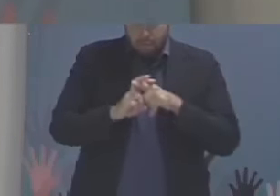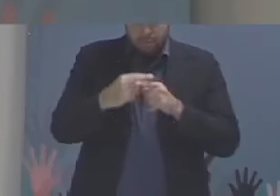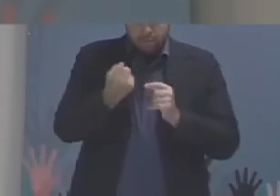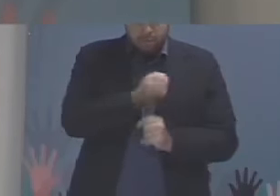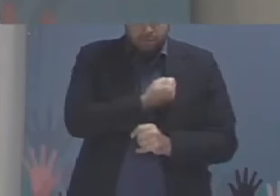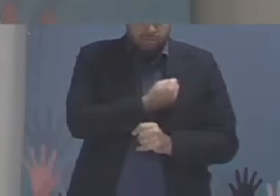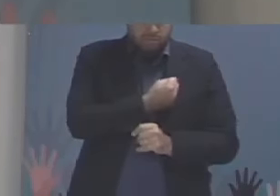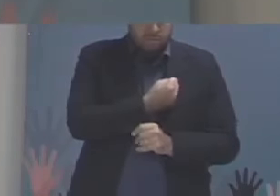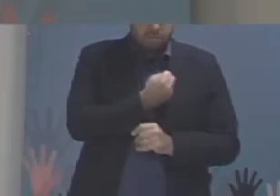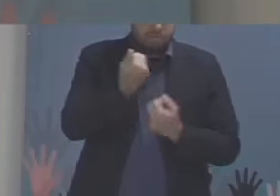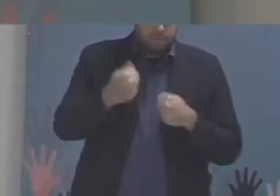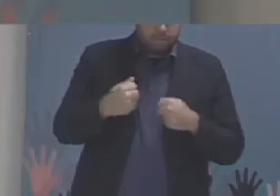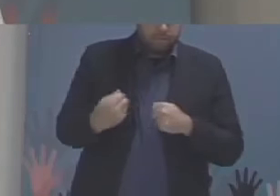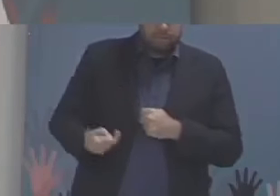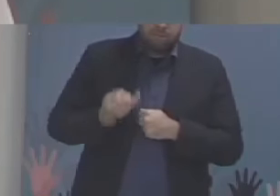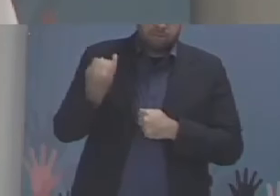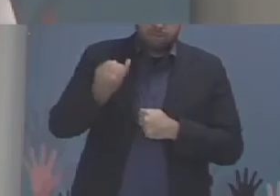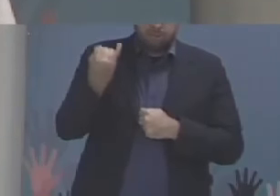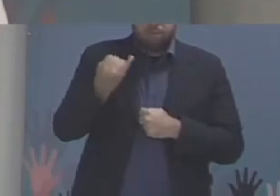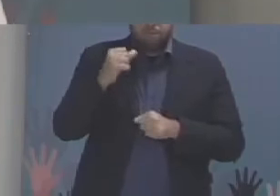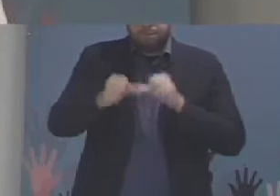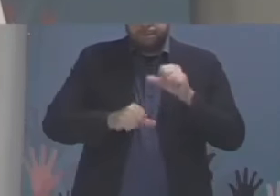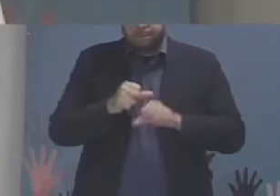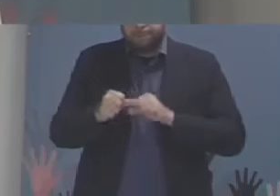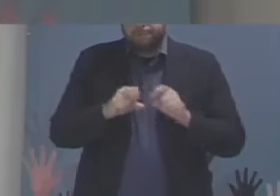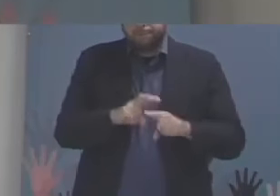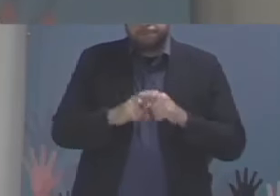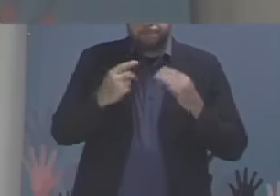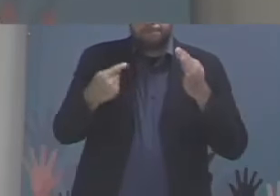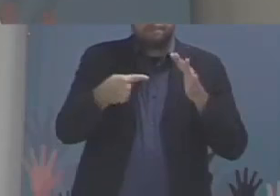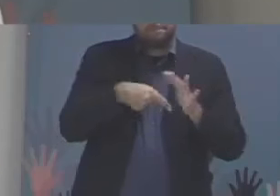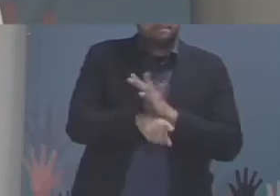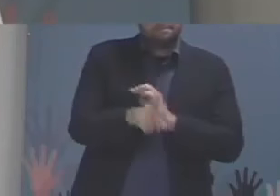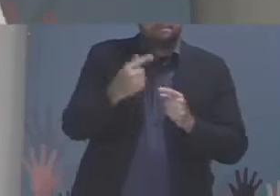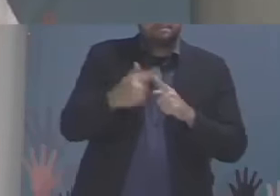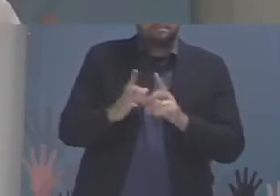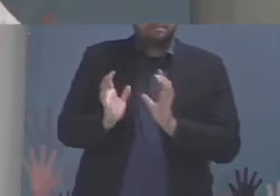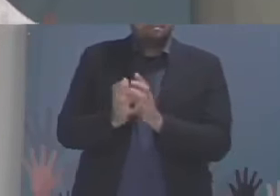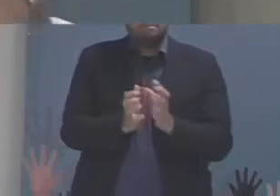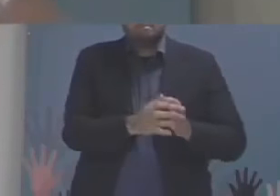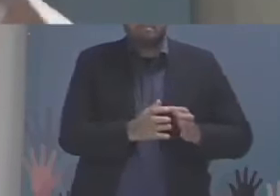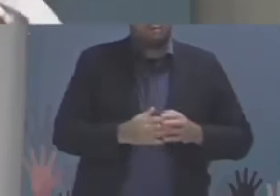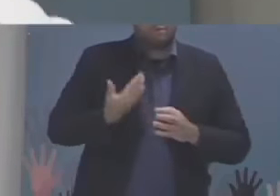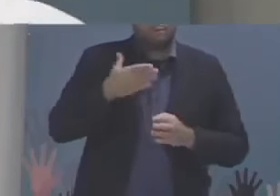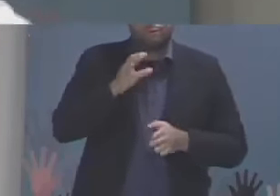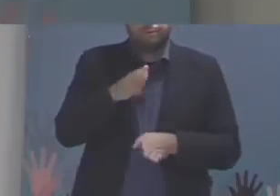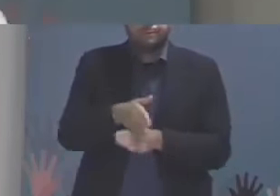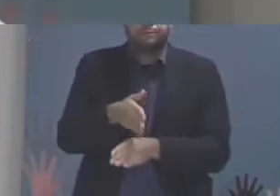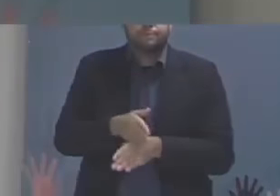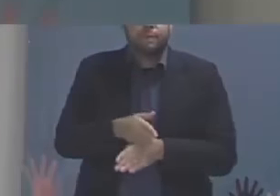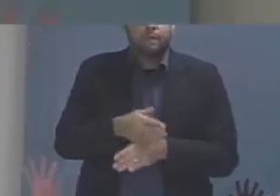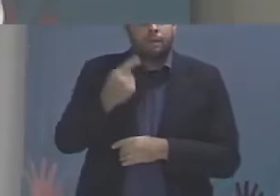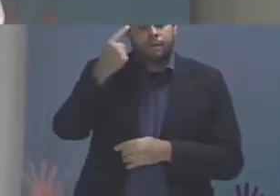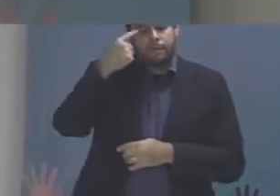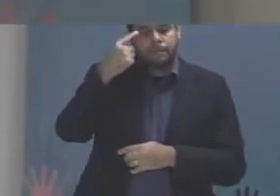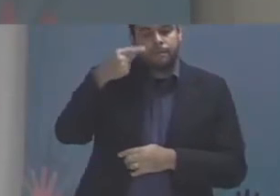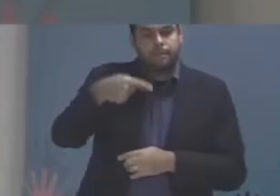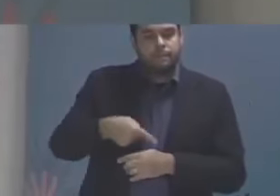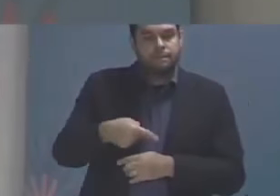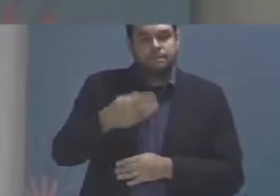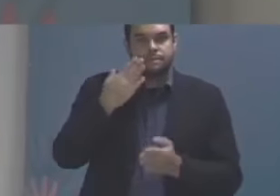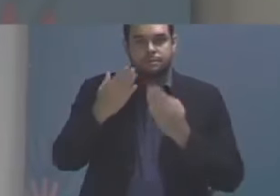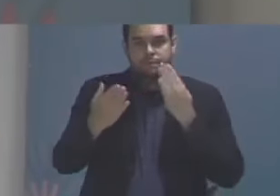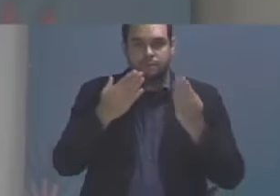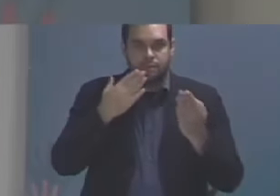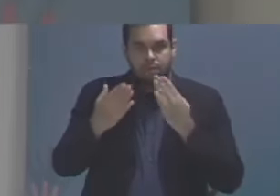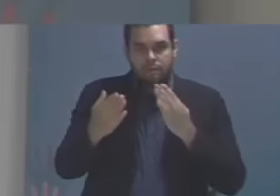estatisticamente relevante em qualquer local. A pergunta que se põe é por que a categoria não participa? Eu vou utilizar aqui uma analogia. Imagine você, psicólogo, que